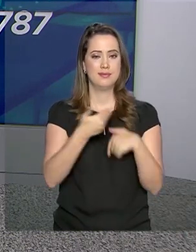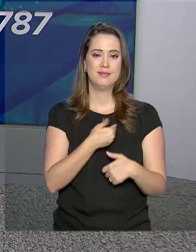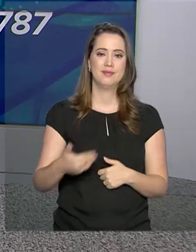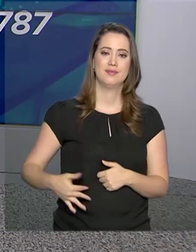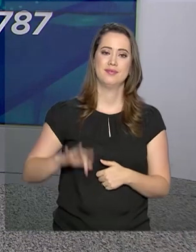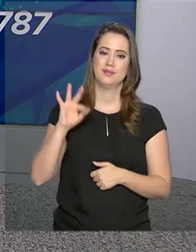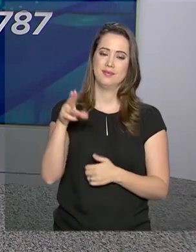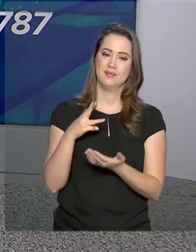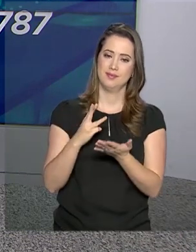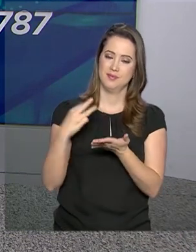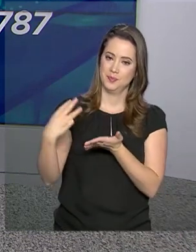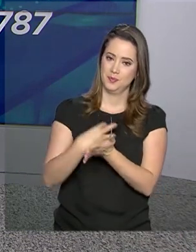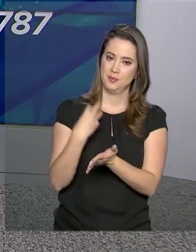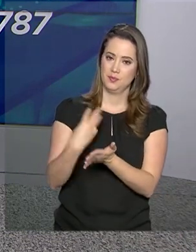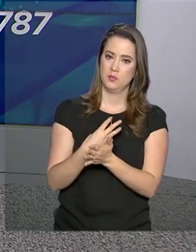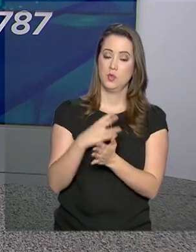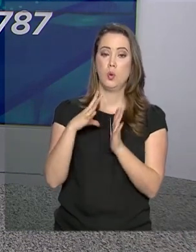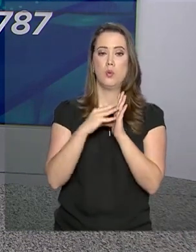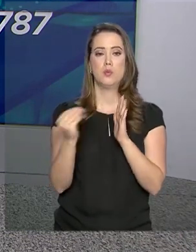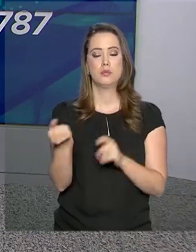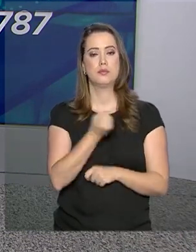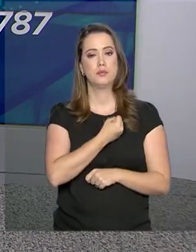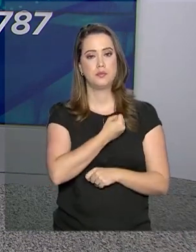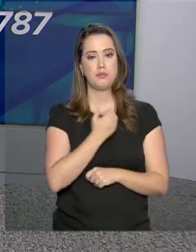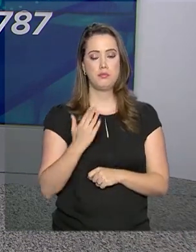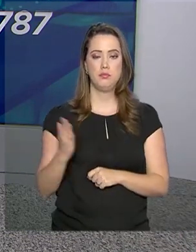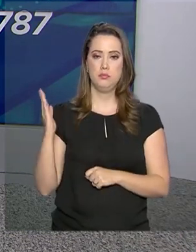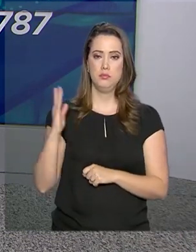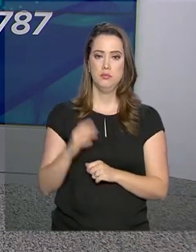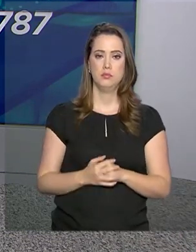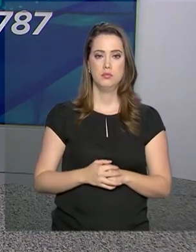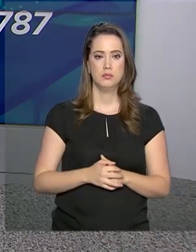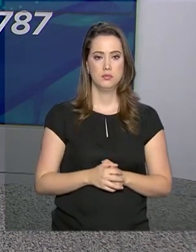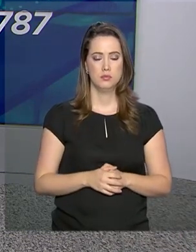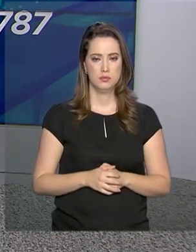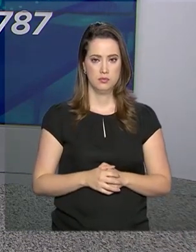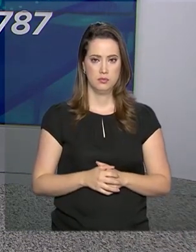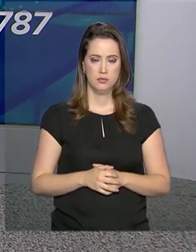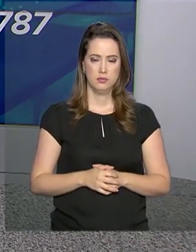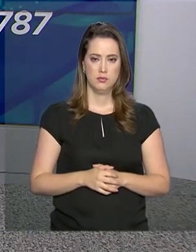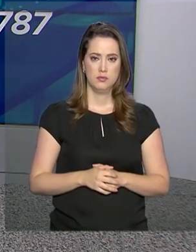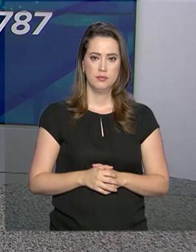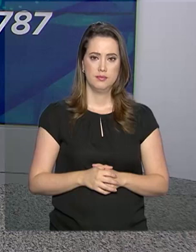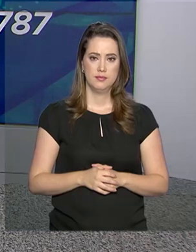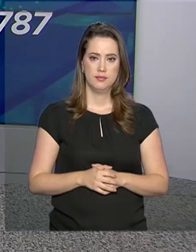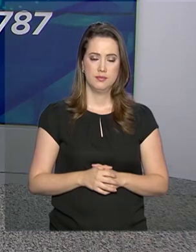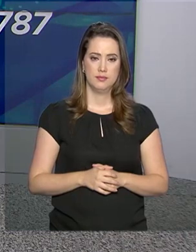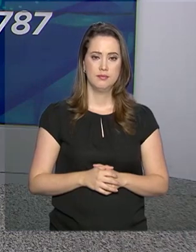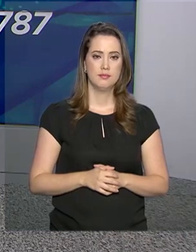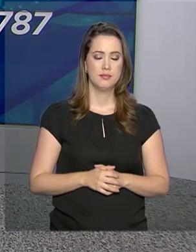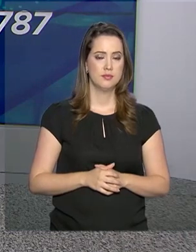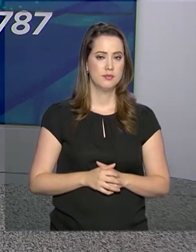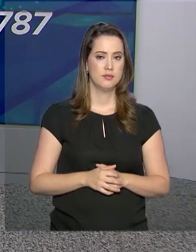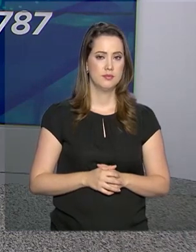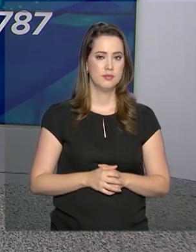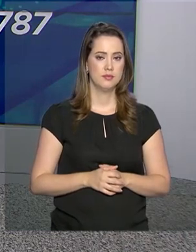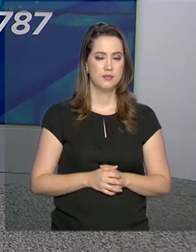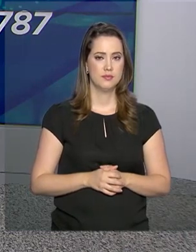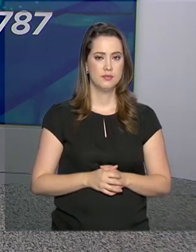federal para o nosso WhatsApp. Então, anote aí, é 619-9867